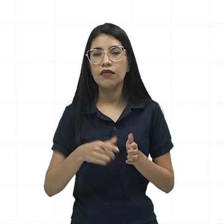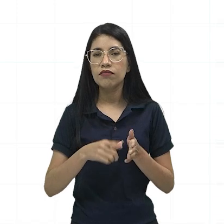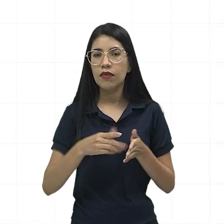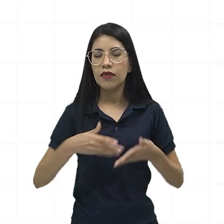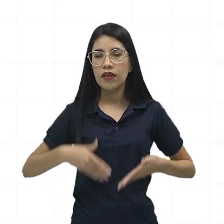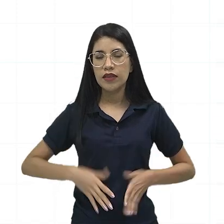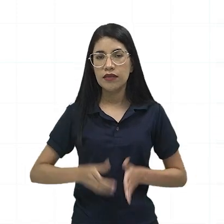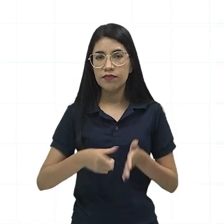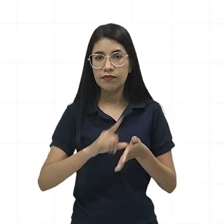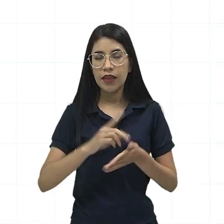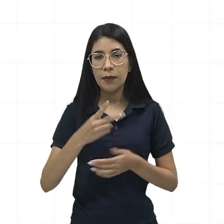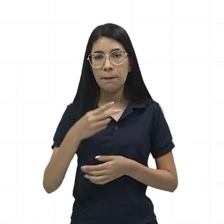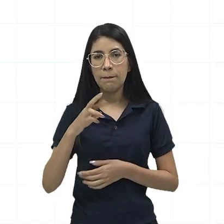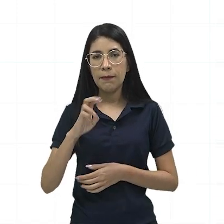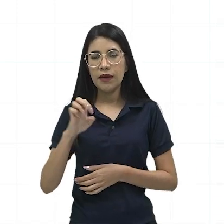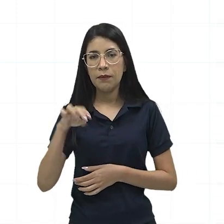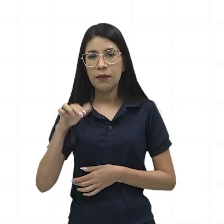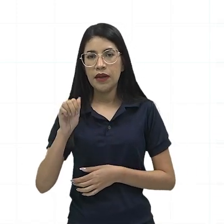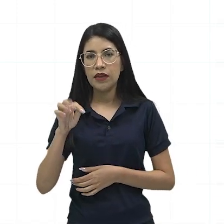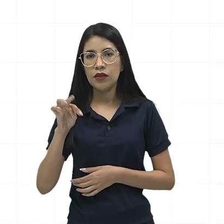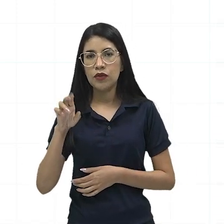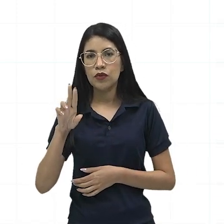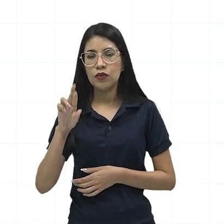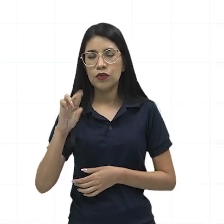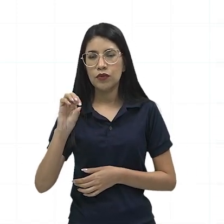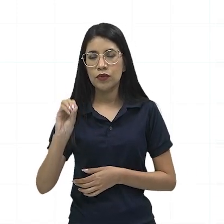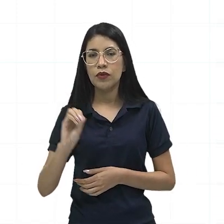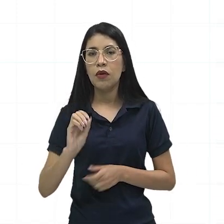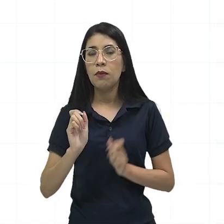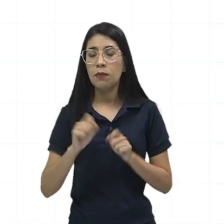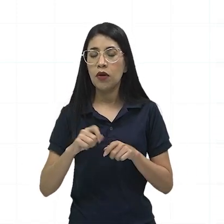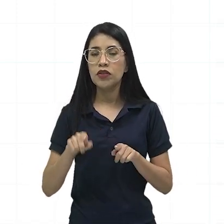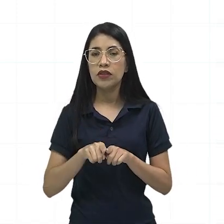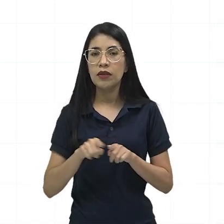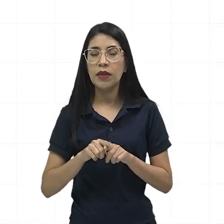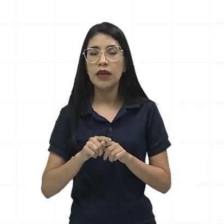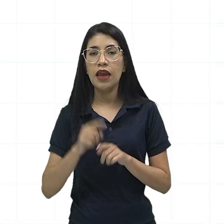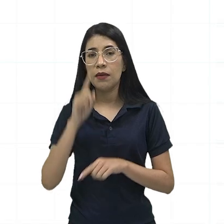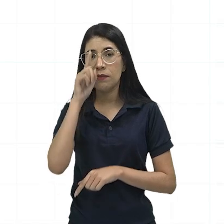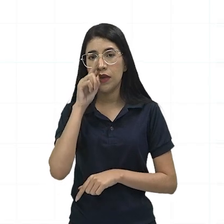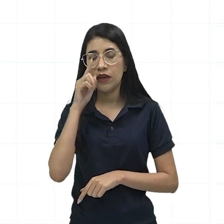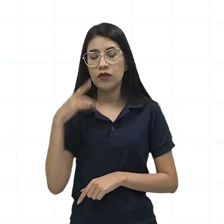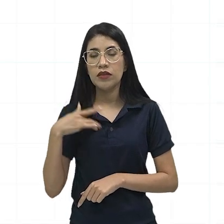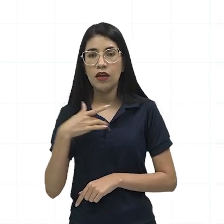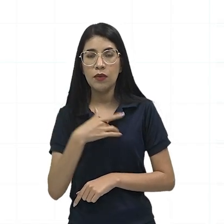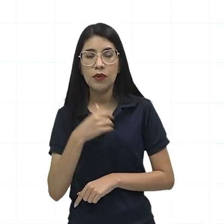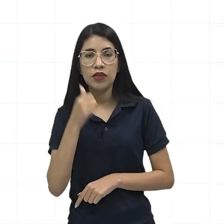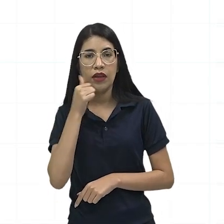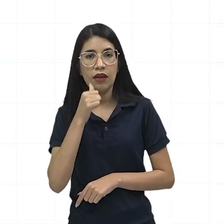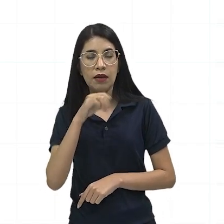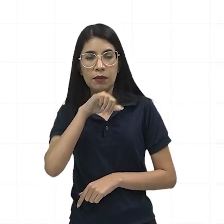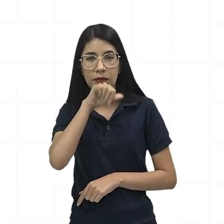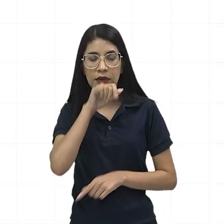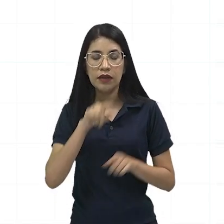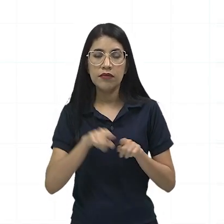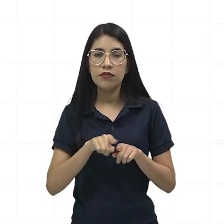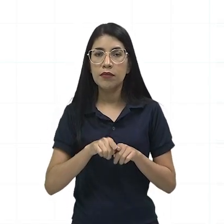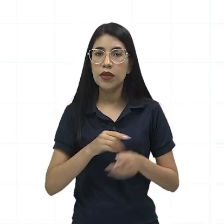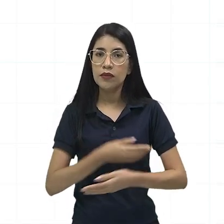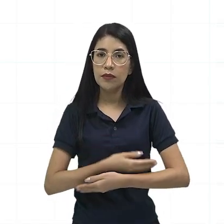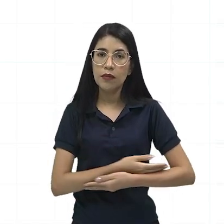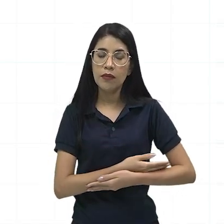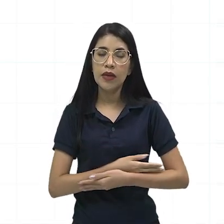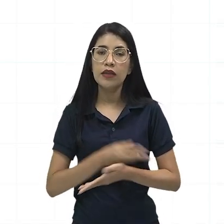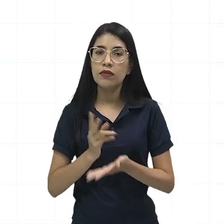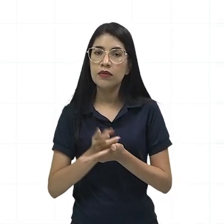prematuro e isso pode representar riscos para a vida da saúde da mamãe e do bebê. Toda